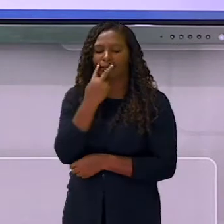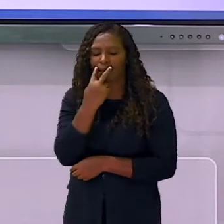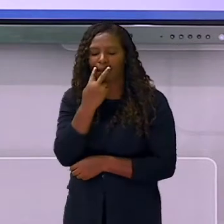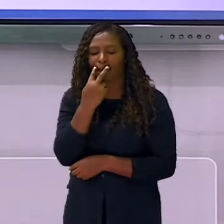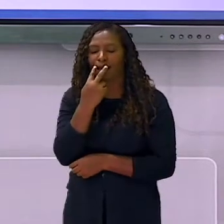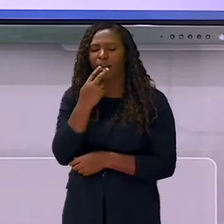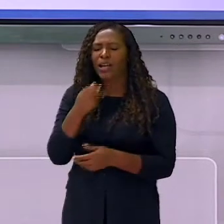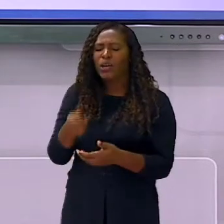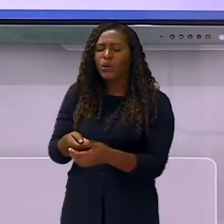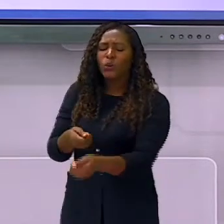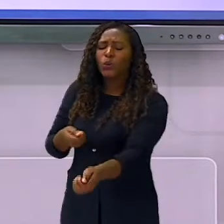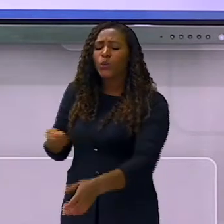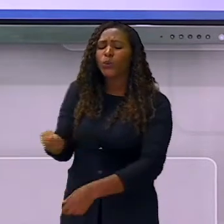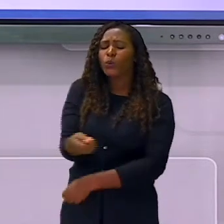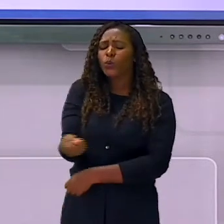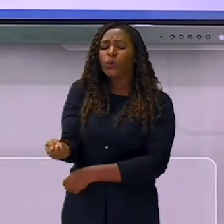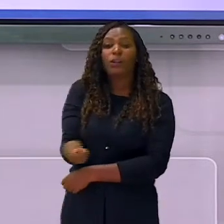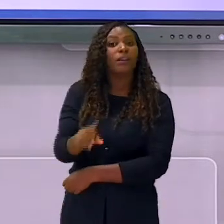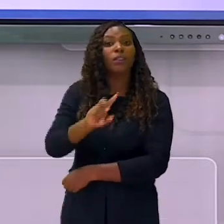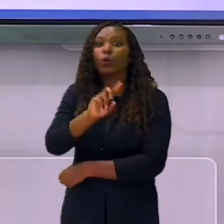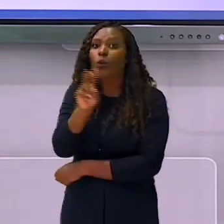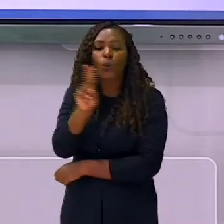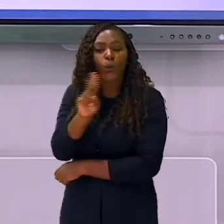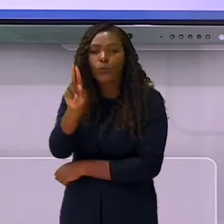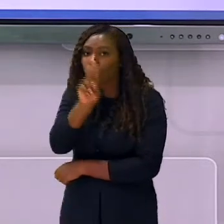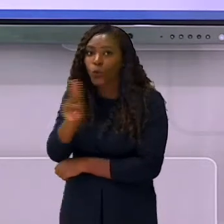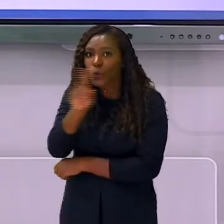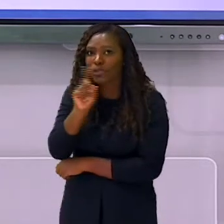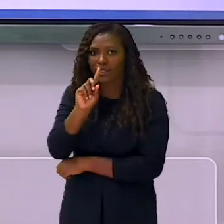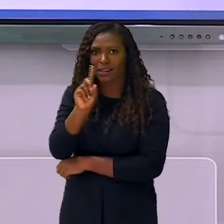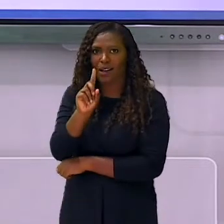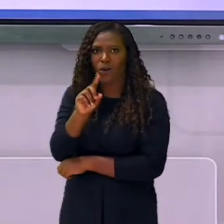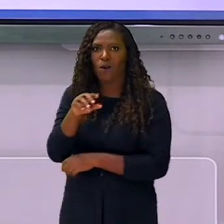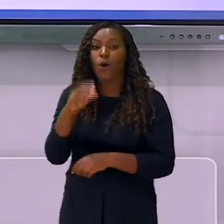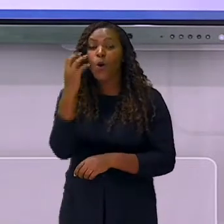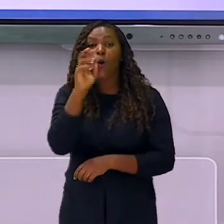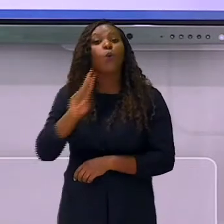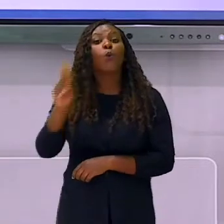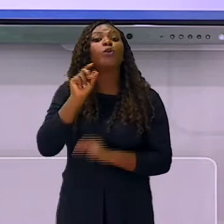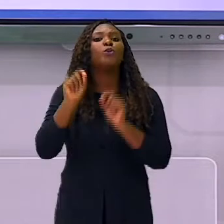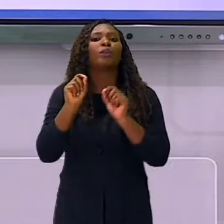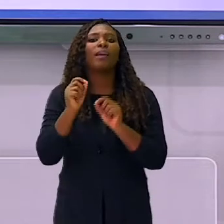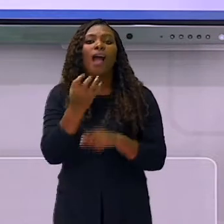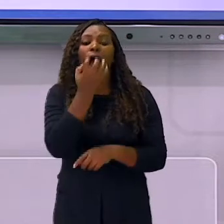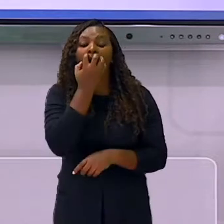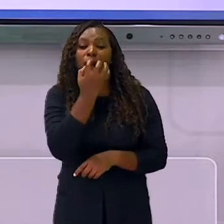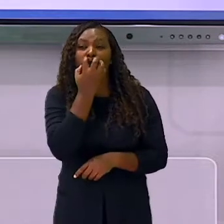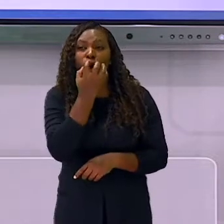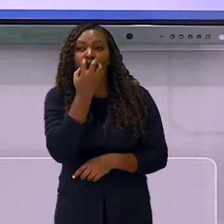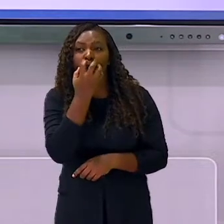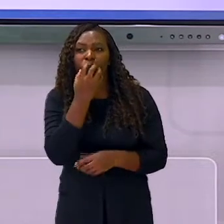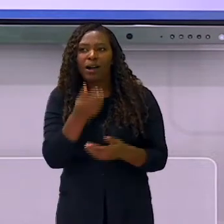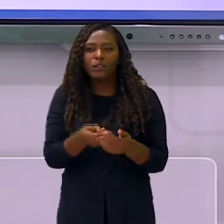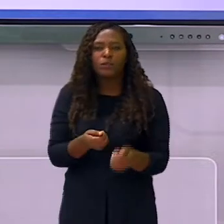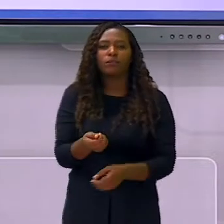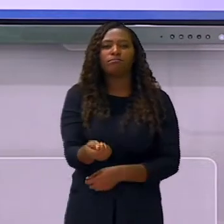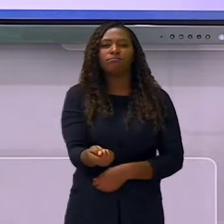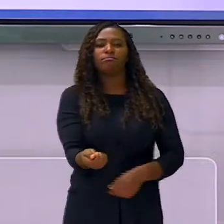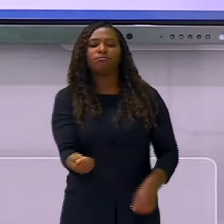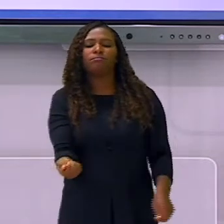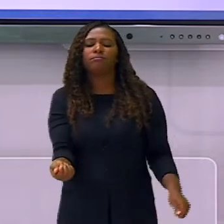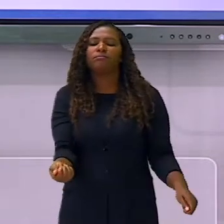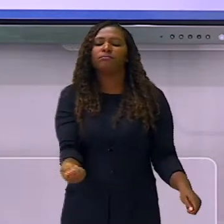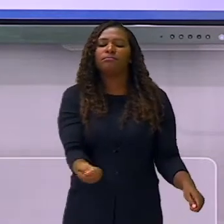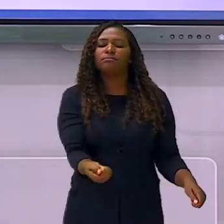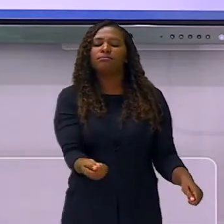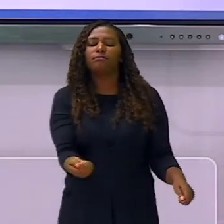que a sociedade brasileira não está muito preparada. Muitos cachorros são barrados em locais públicos